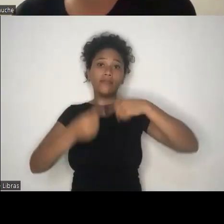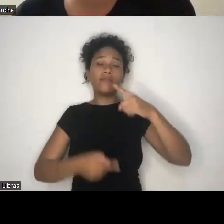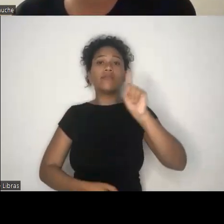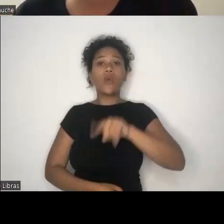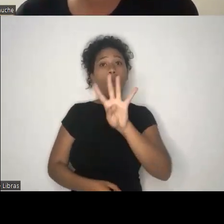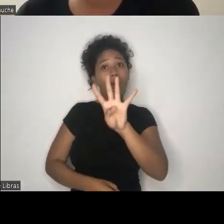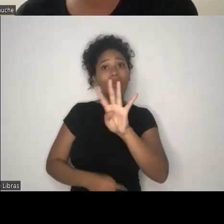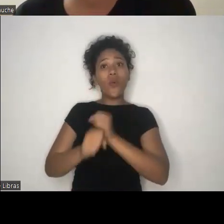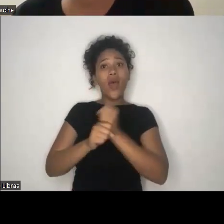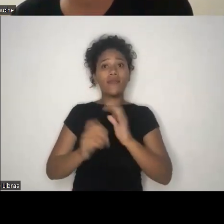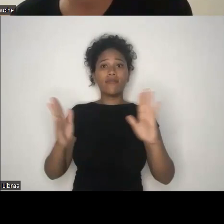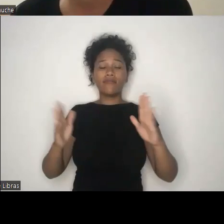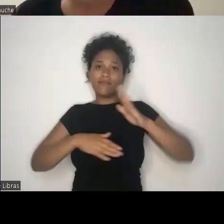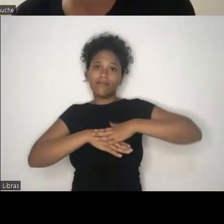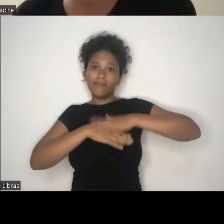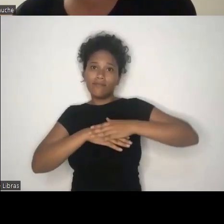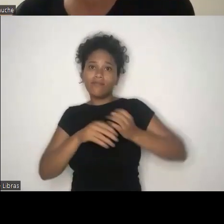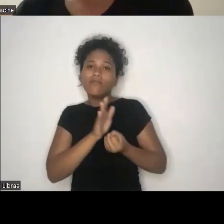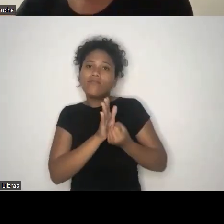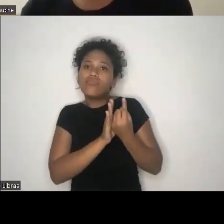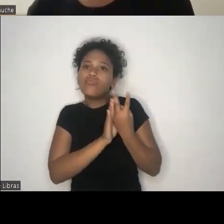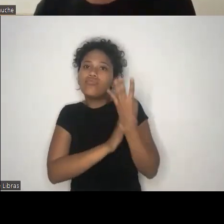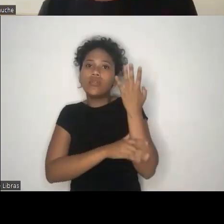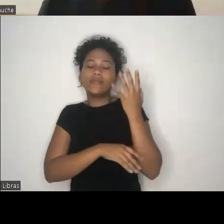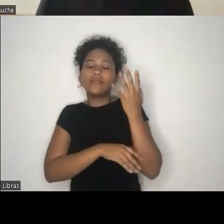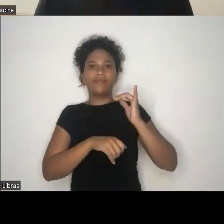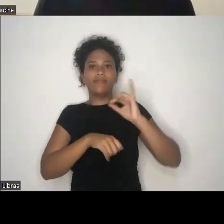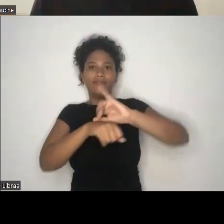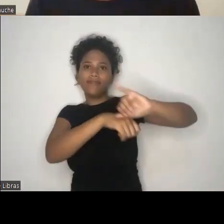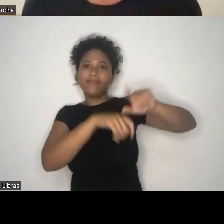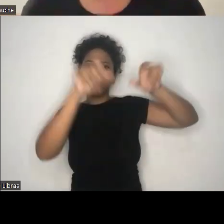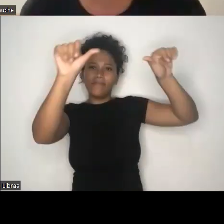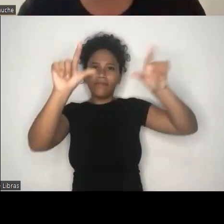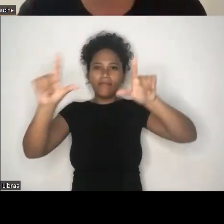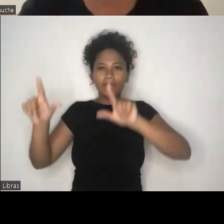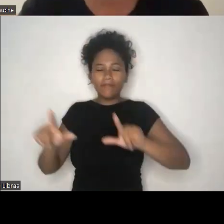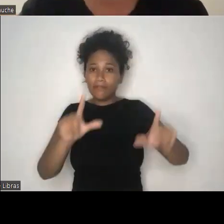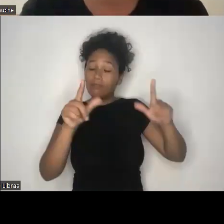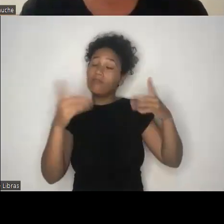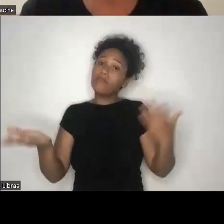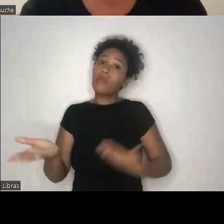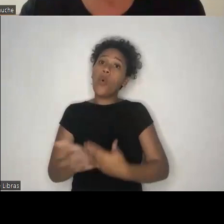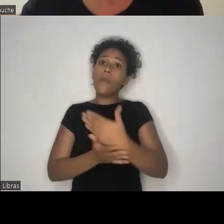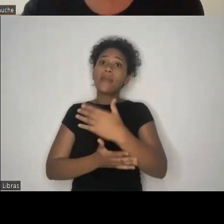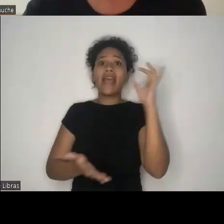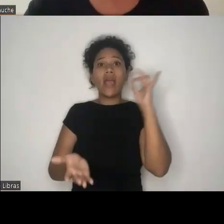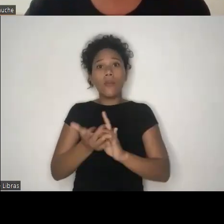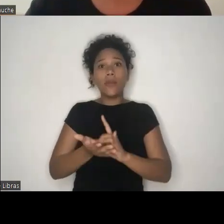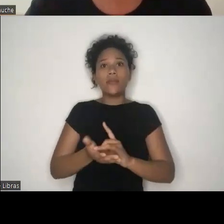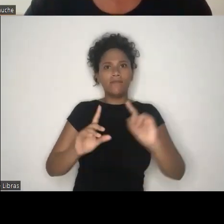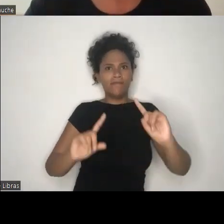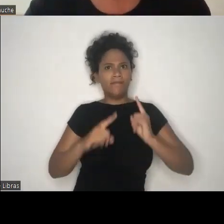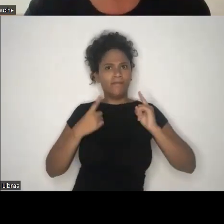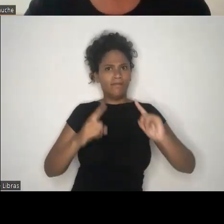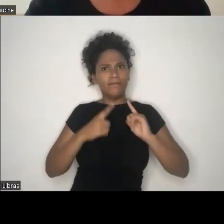anos desenvolvendo as minhas primeiras séries de obra de arte então assim eu eu comecei a realmente me provocar para